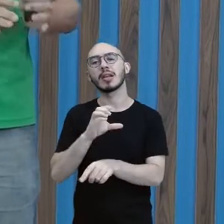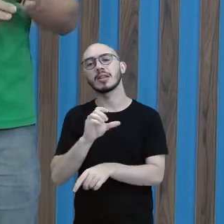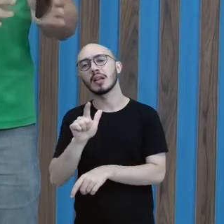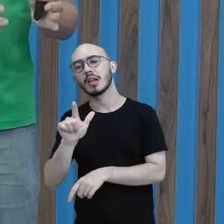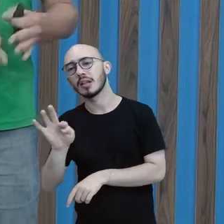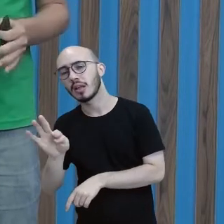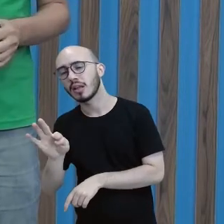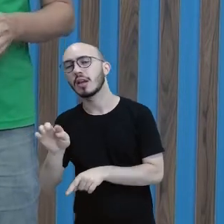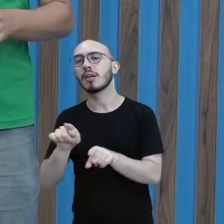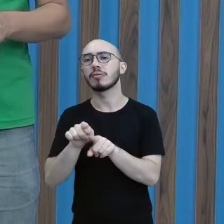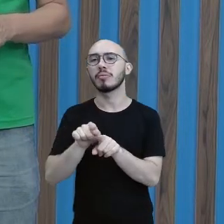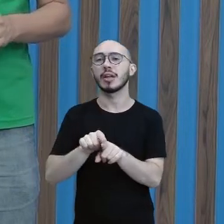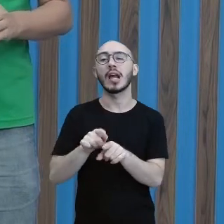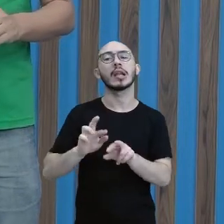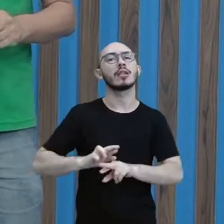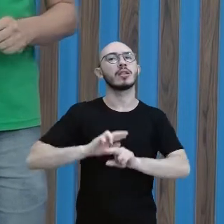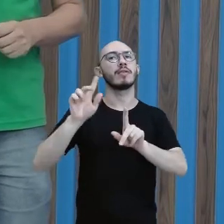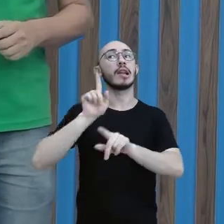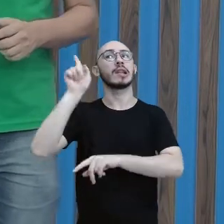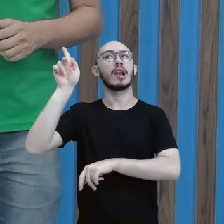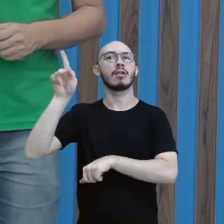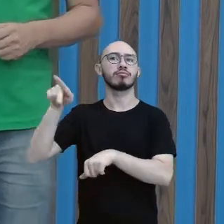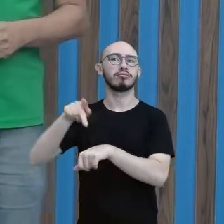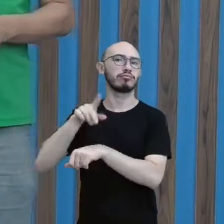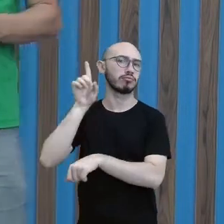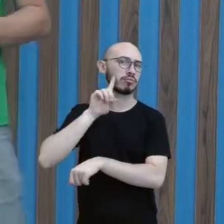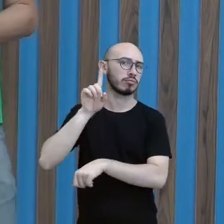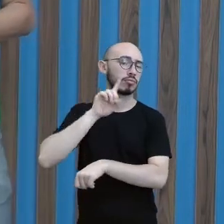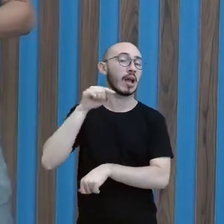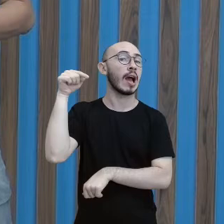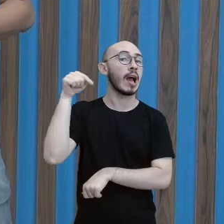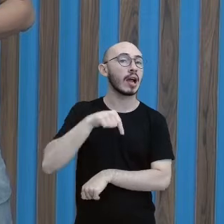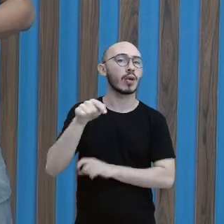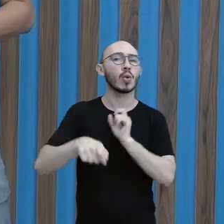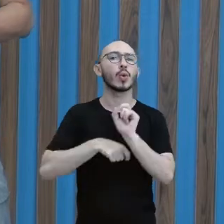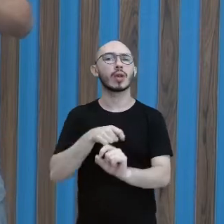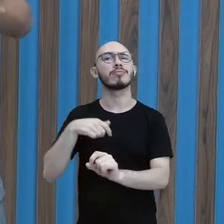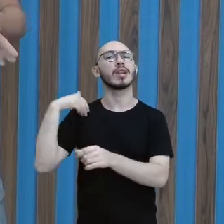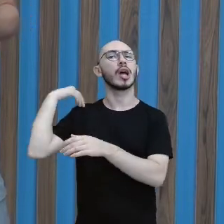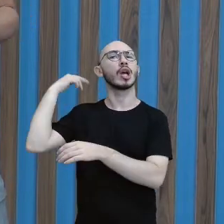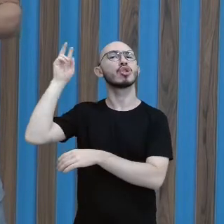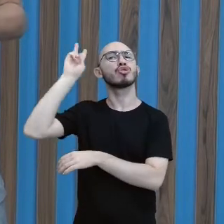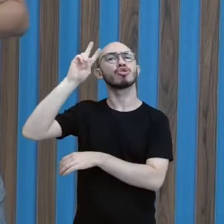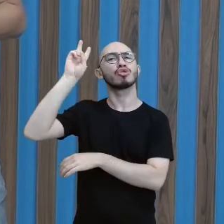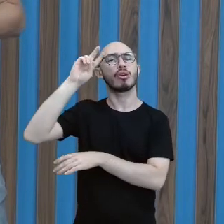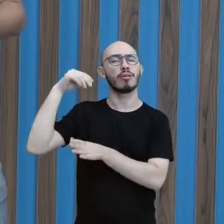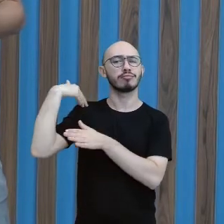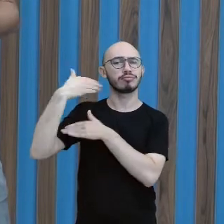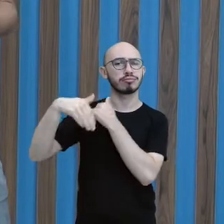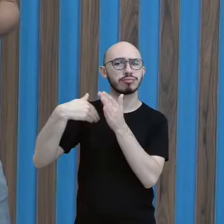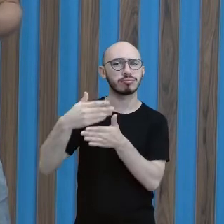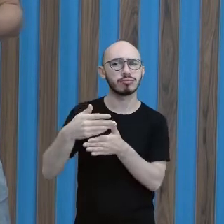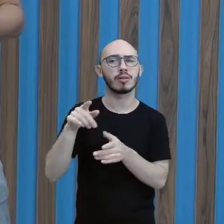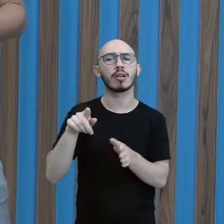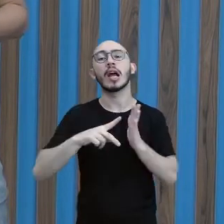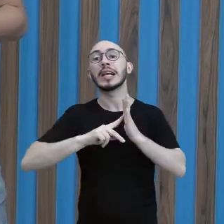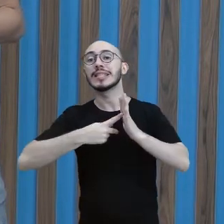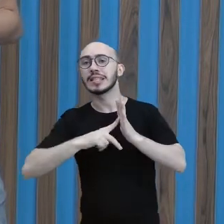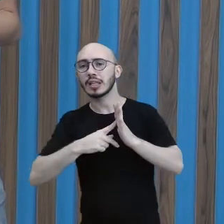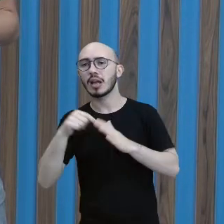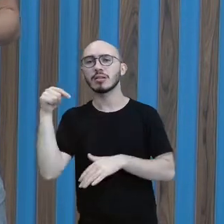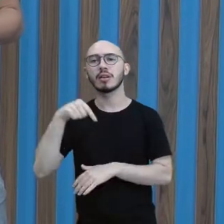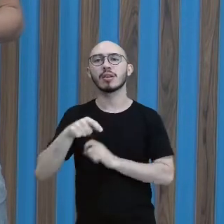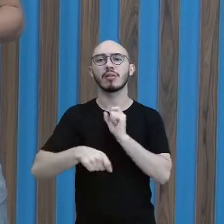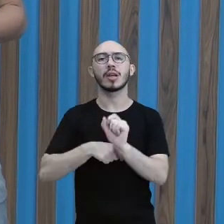que é uma coisa bem diferente dos Estados Unidos, ao mesmo tempo aqui, ao longo da nossa história, os órgãos dos trabalhadores, como é o caso dos sindicatos, foram